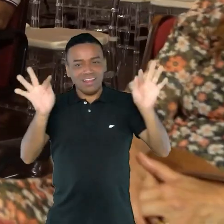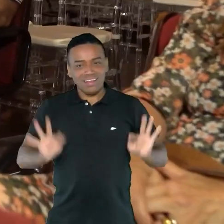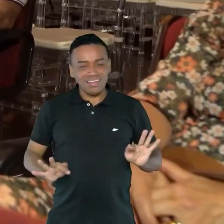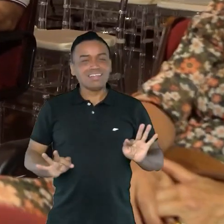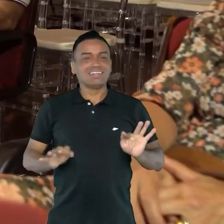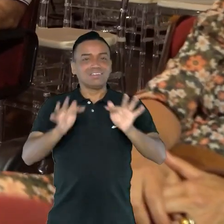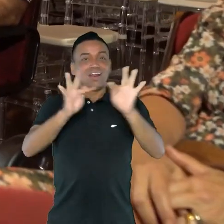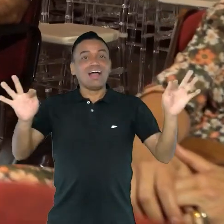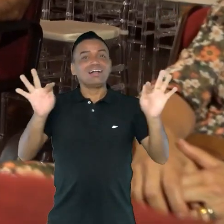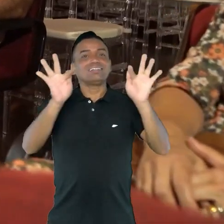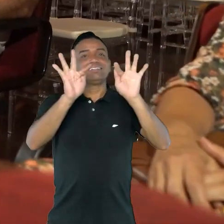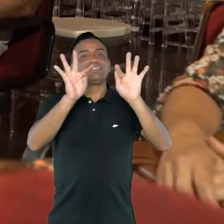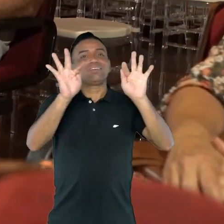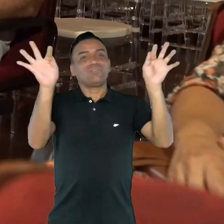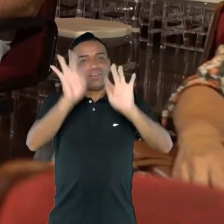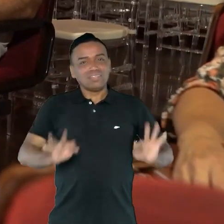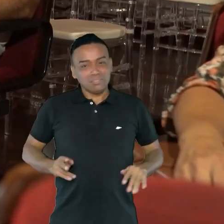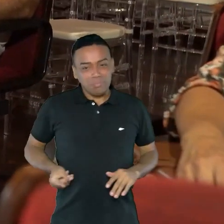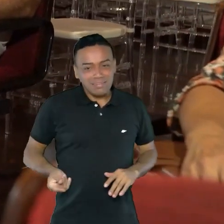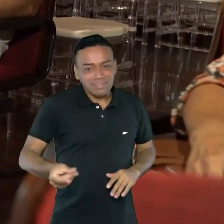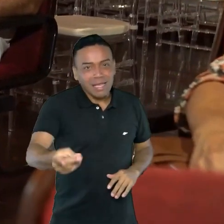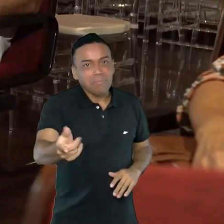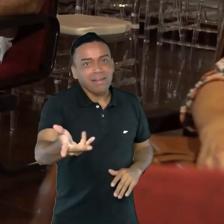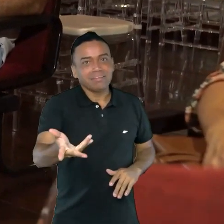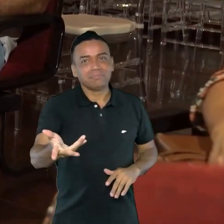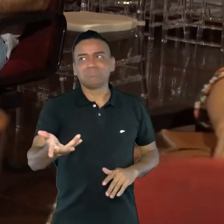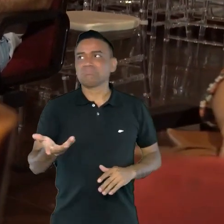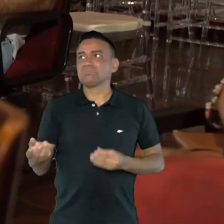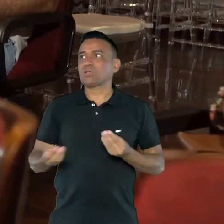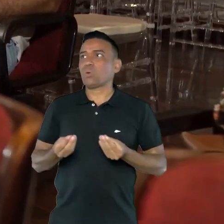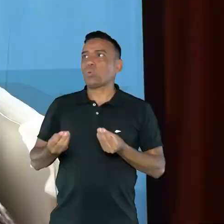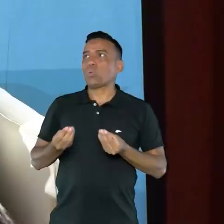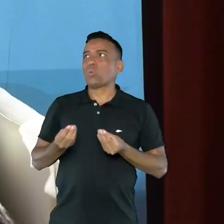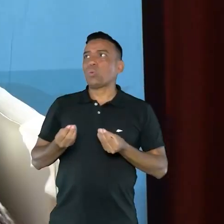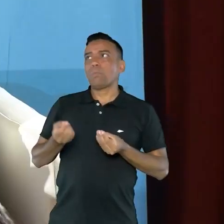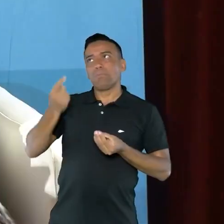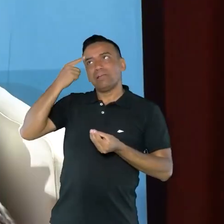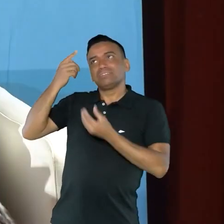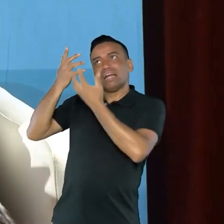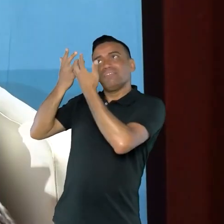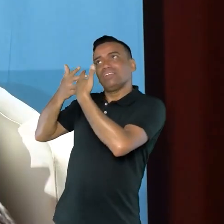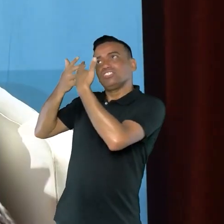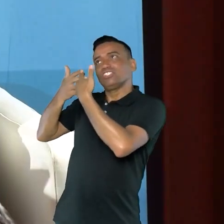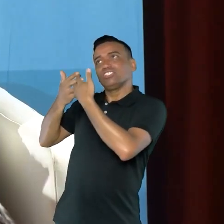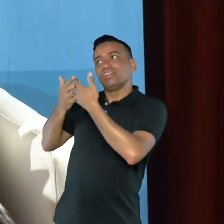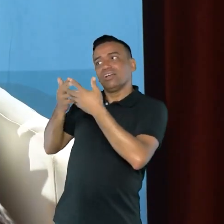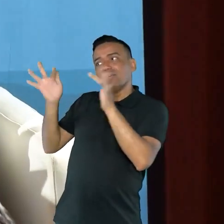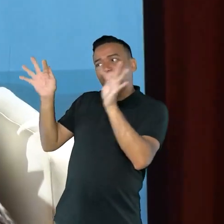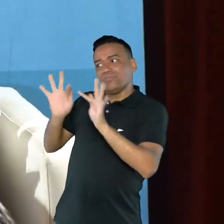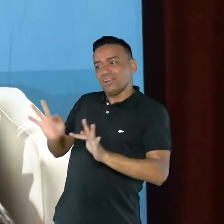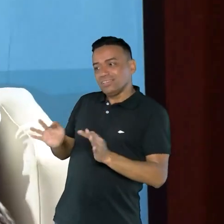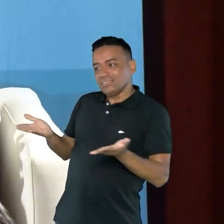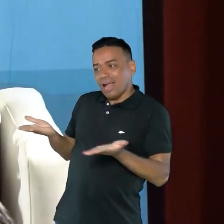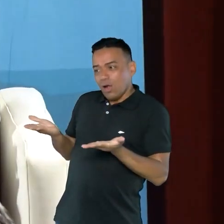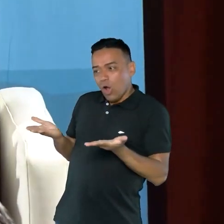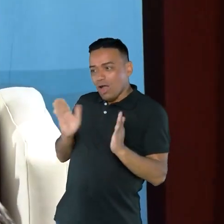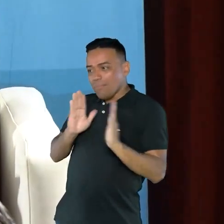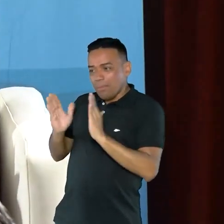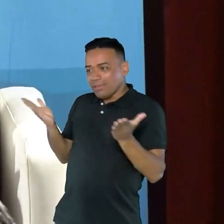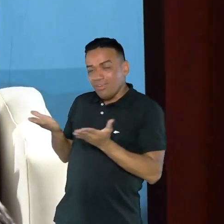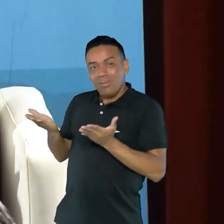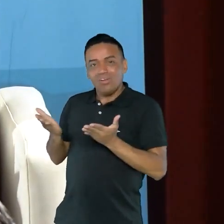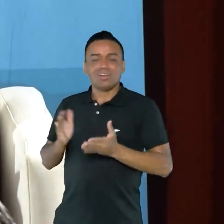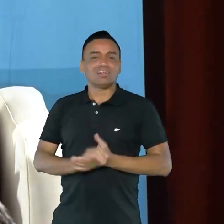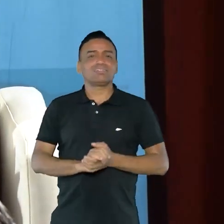público acompanha a conversa, uma espectadora grava com o celular. E o tema do